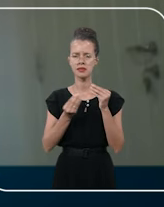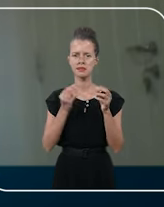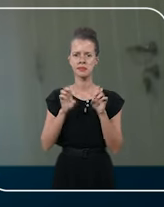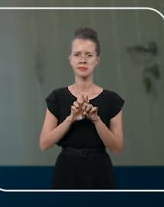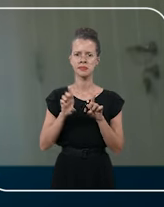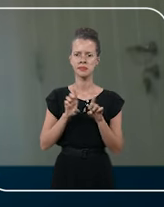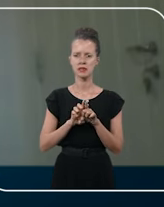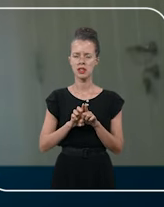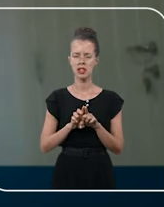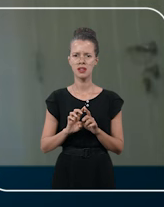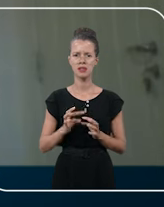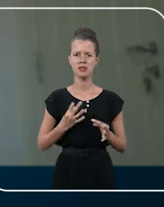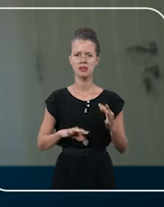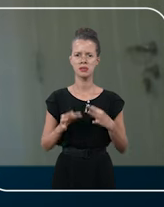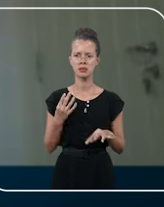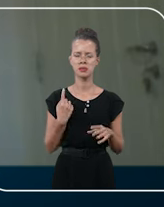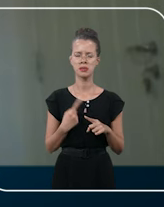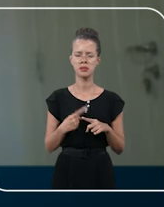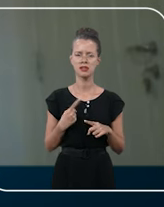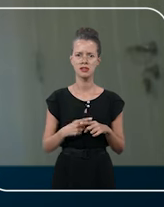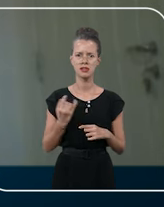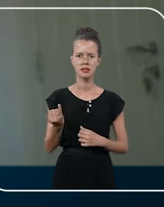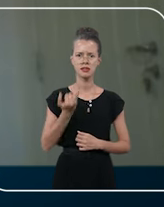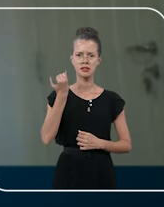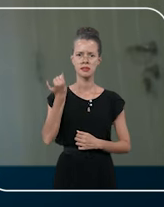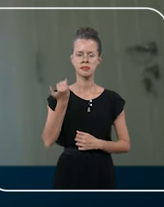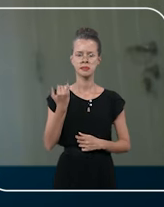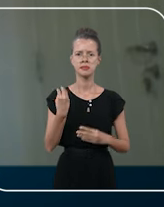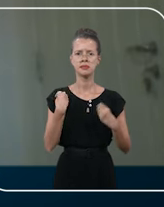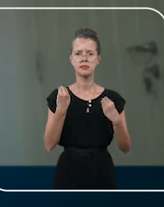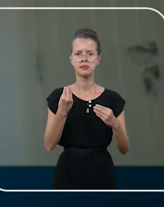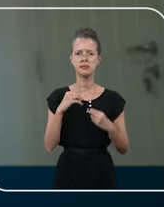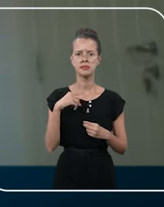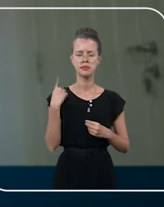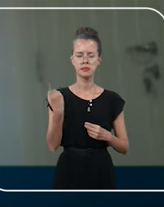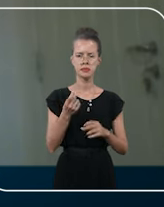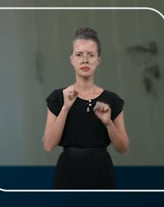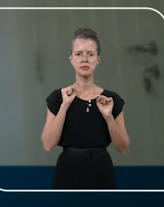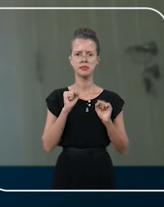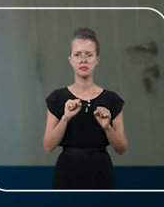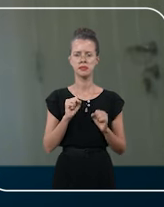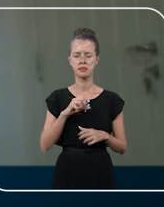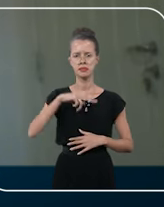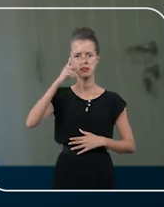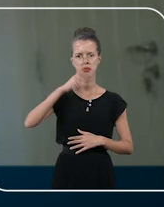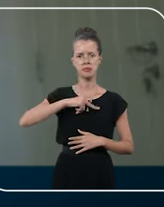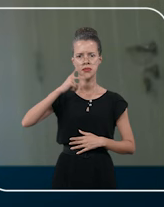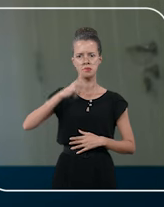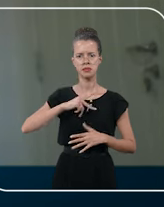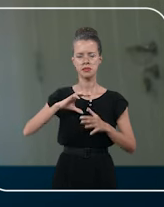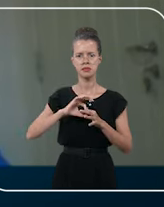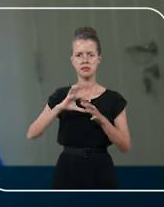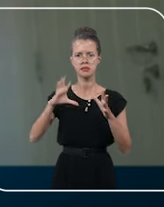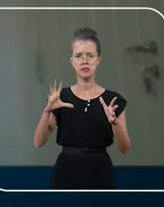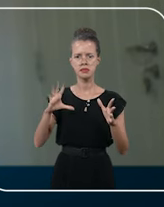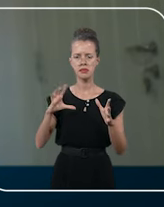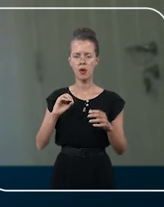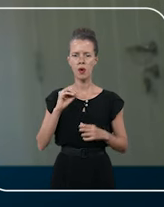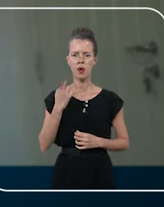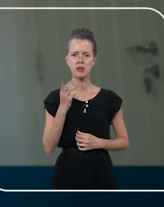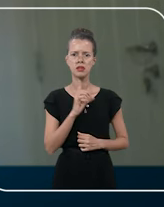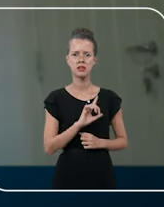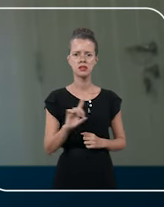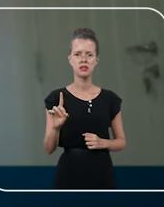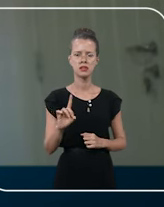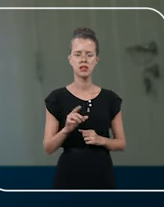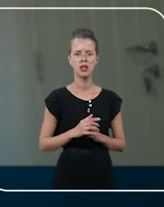tratamento, para que a gente possa ter, de fato, essa autonomia para consentir ou não. Então, quando falta esse tipo